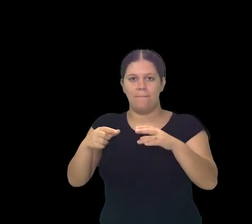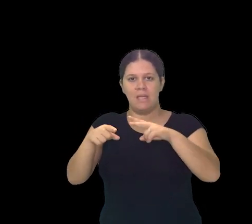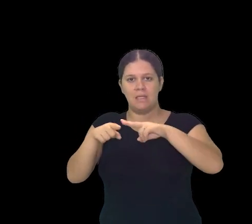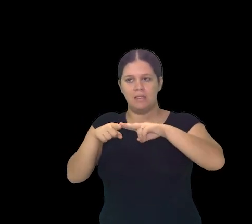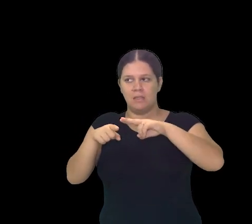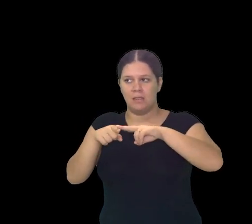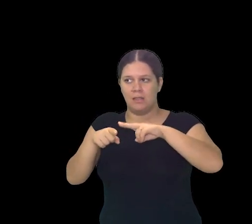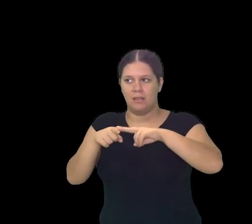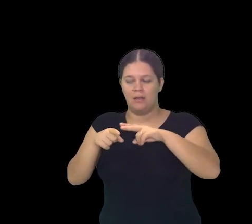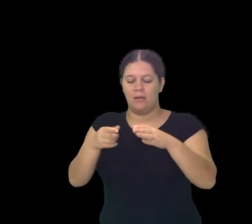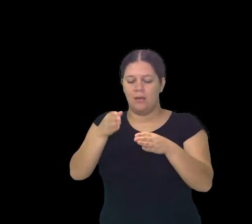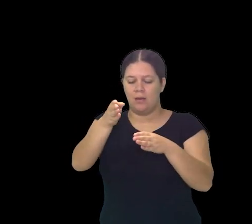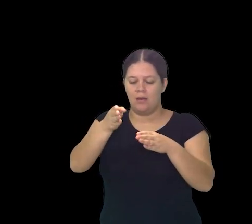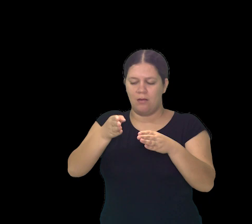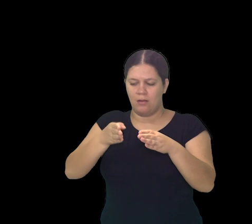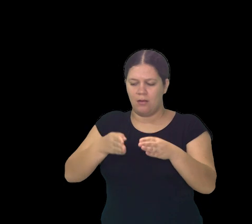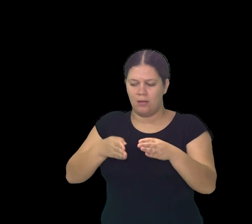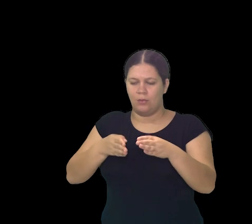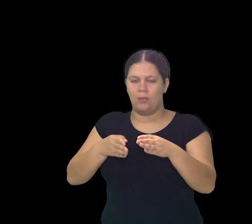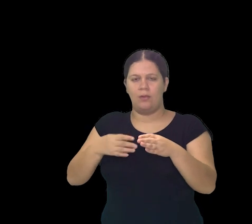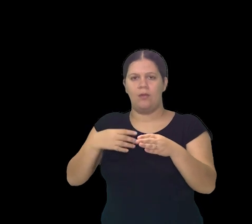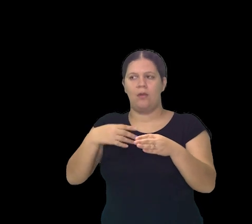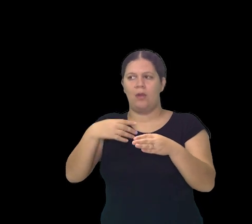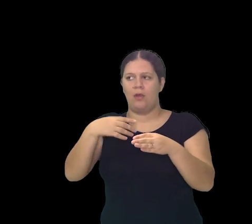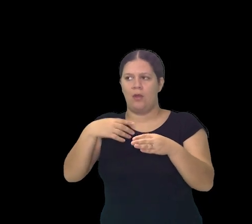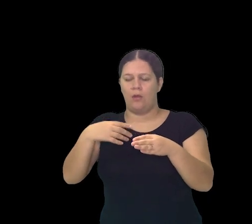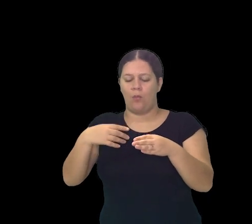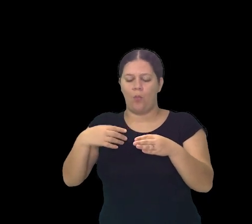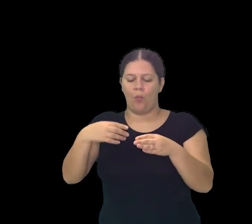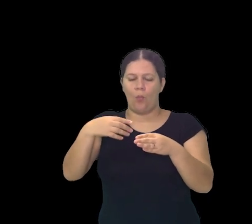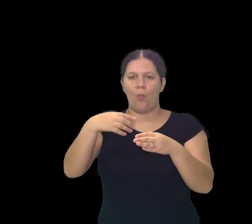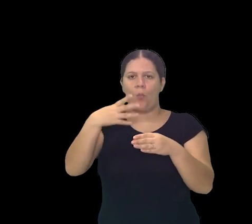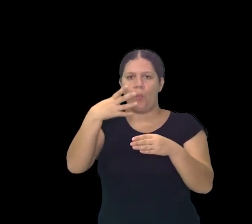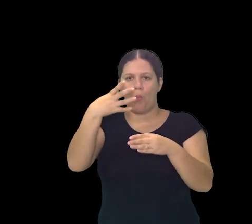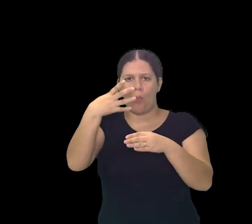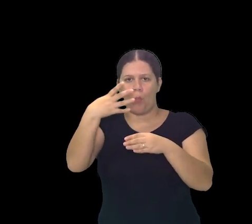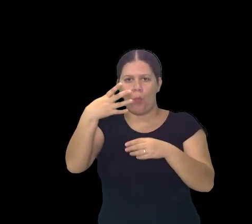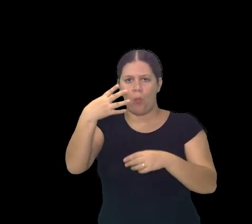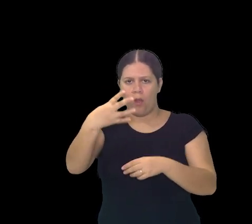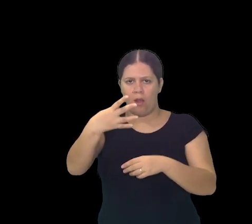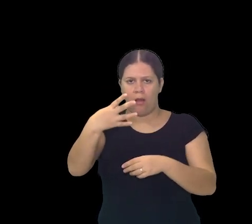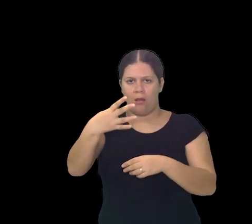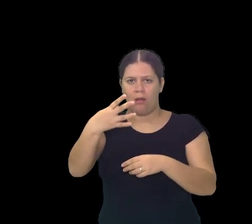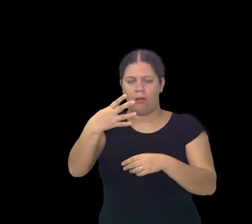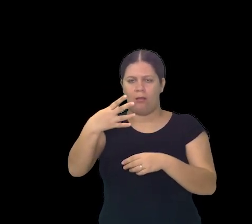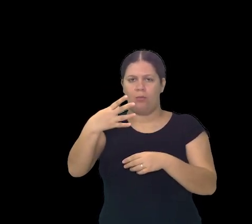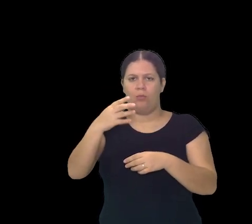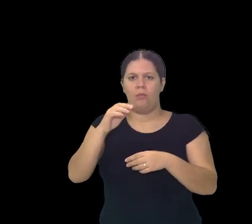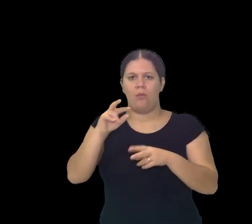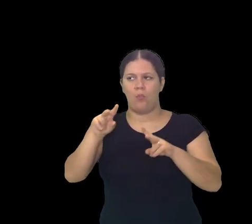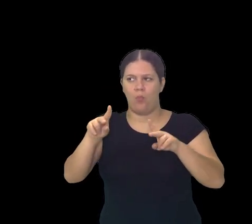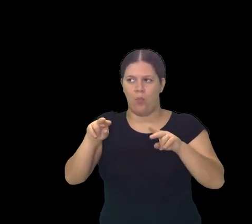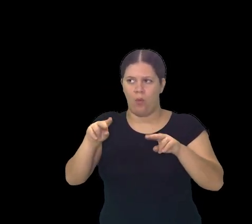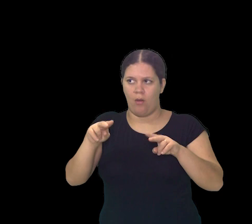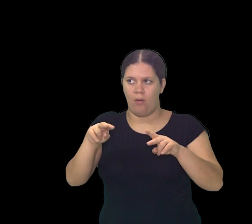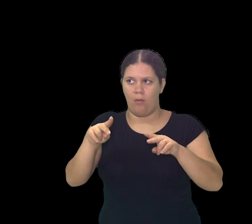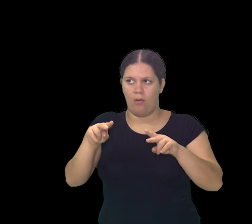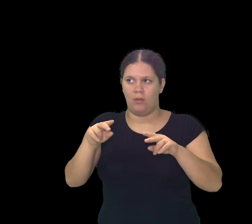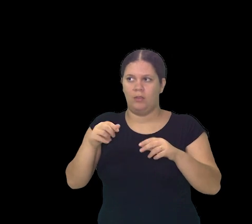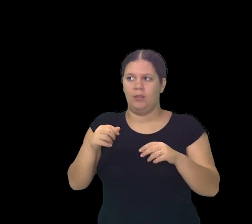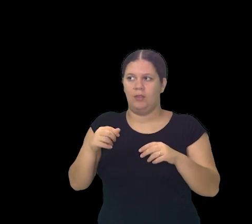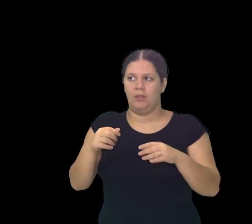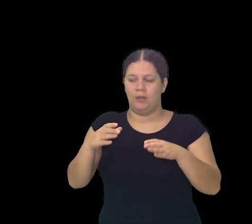pedaços iguais, eu decidi cortar em 4 pedaços iguais. Vamos desenhar isso.